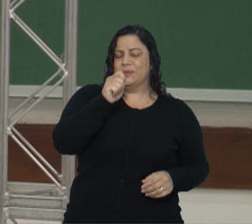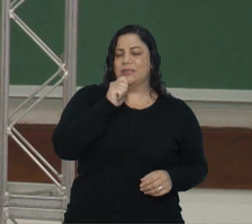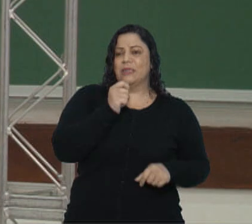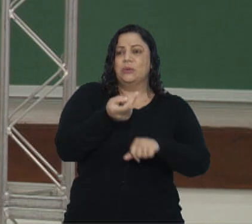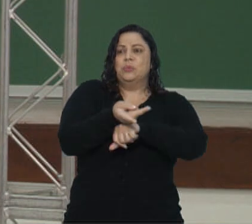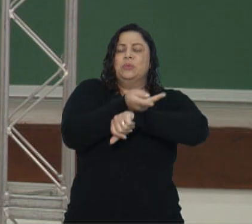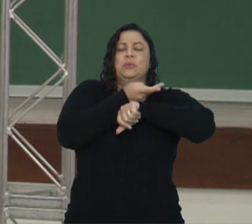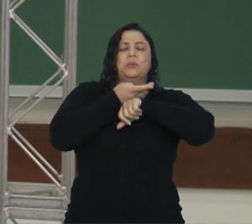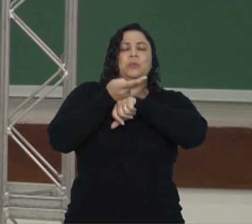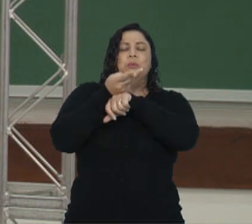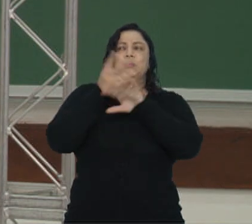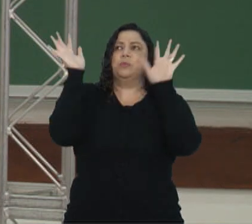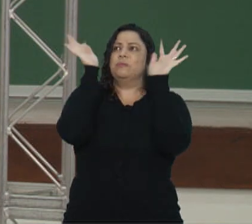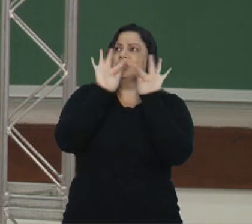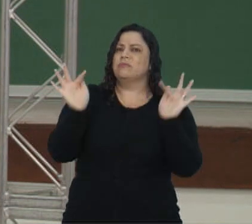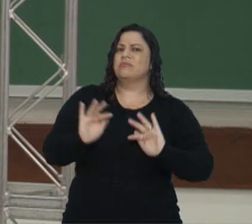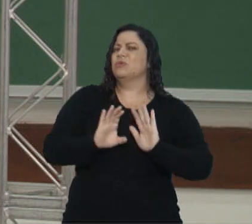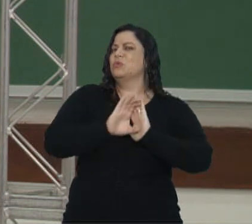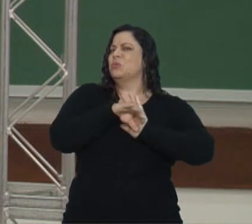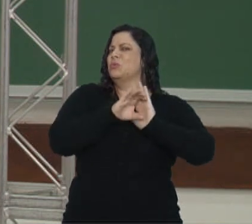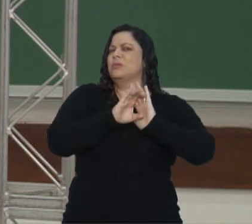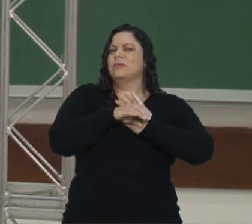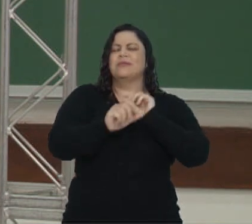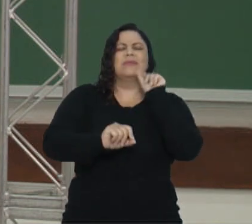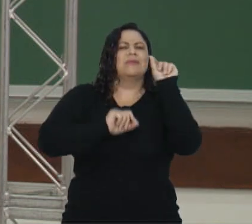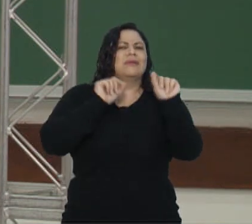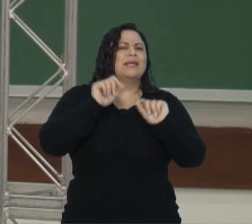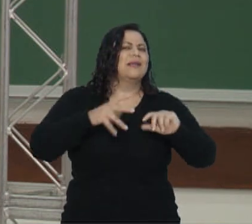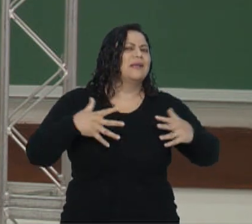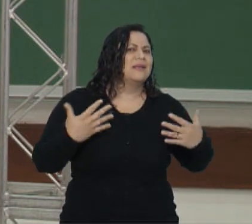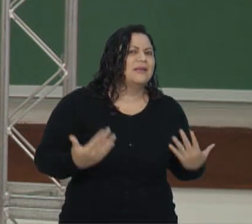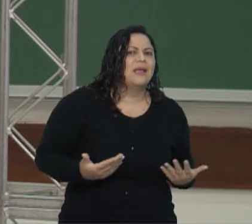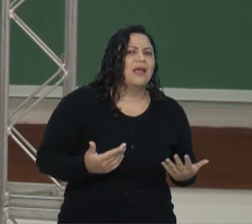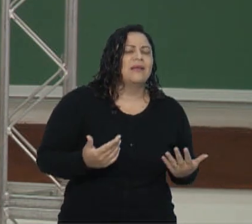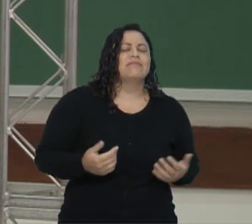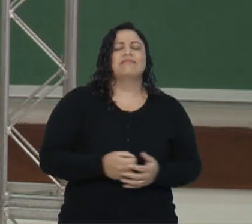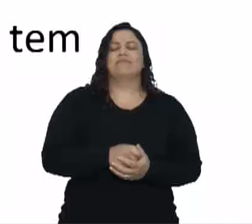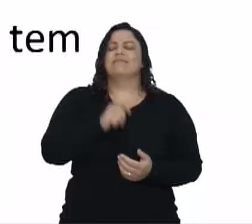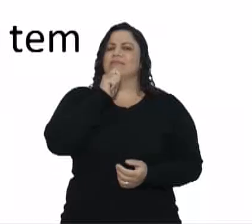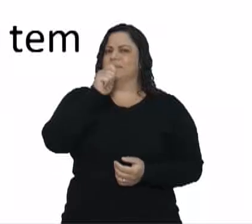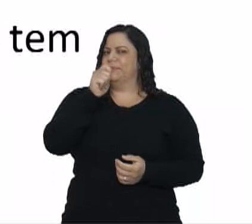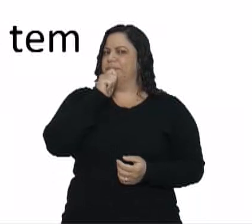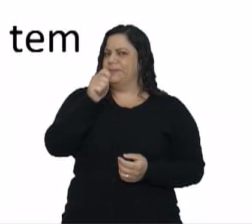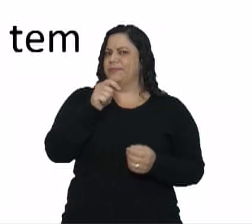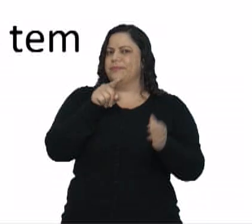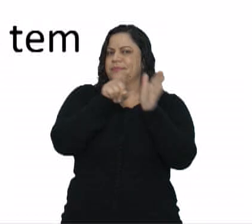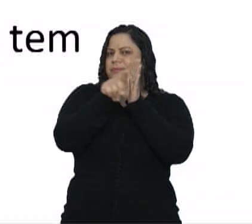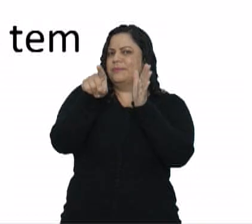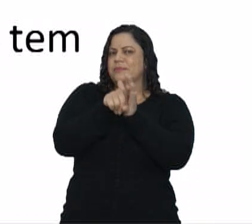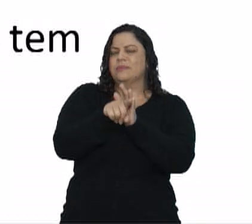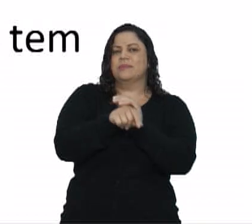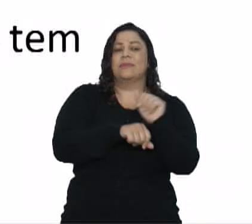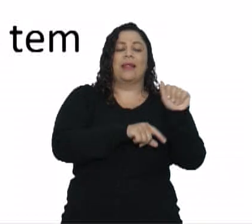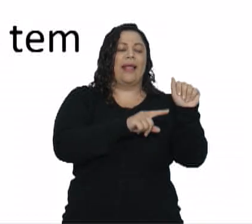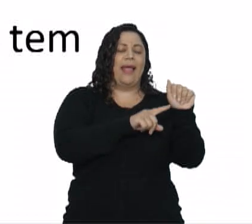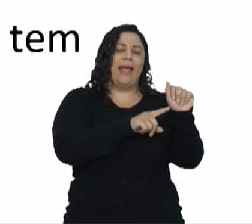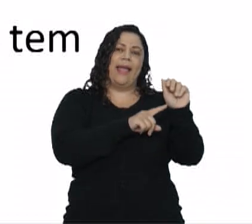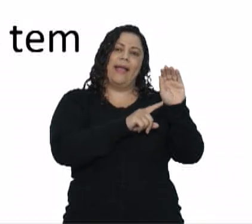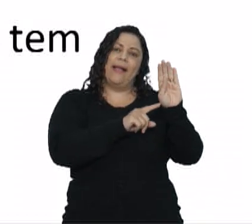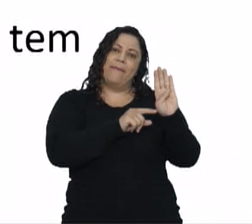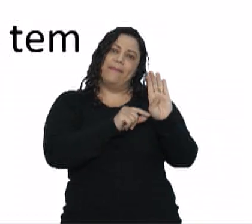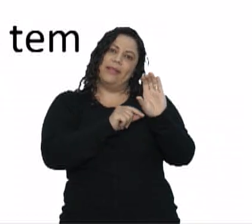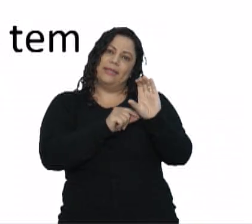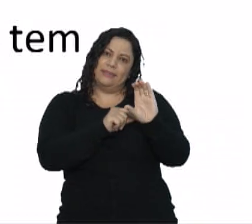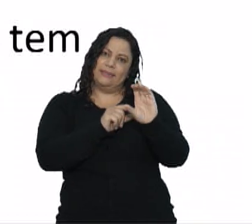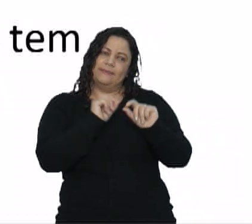felicidade e o que que é esse conceito de acordo com essa reportagem. Pergunta para você. Letra A, letra B, letra C. Na